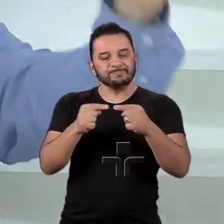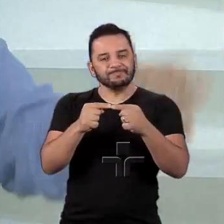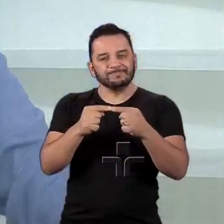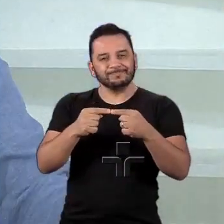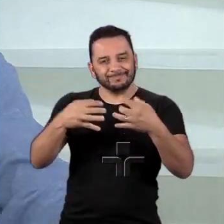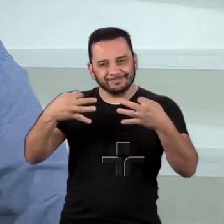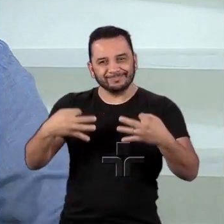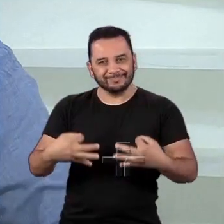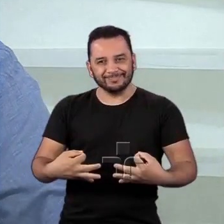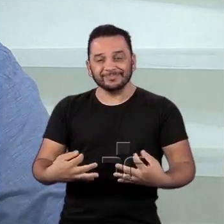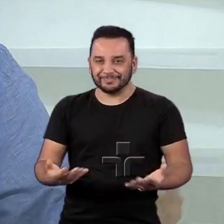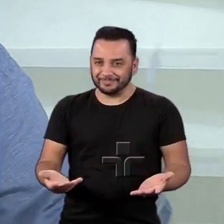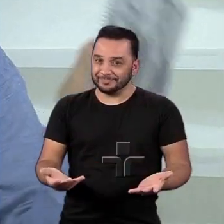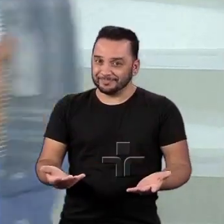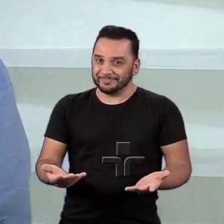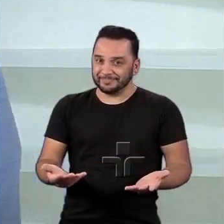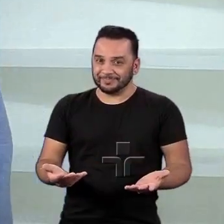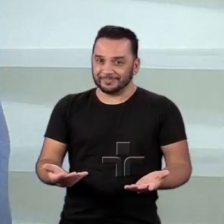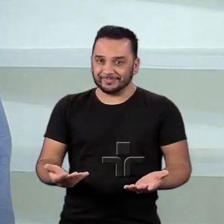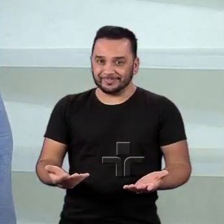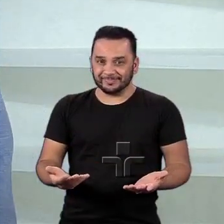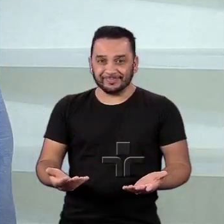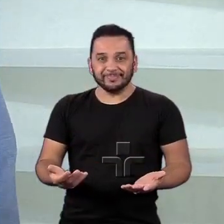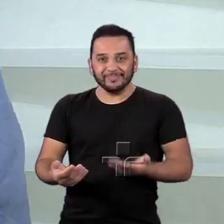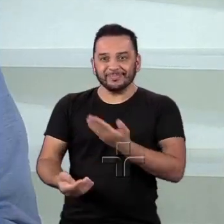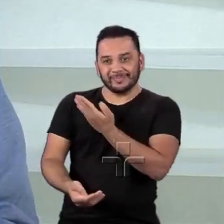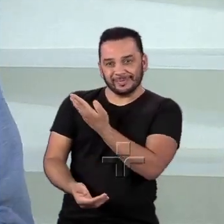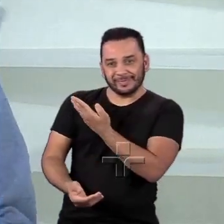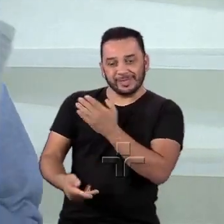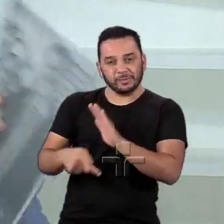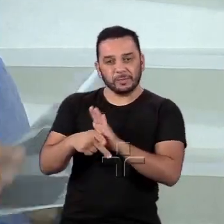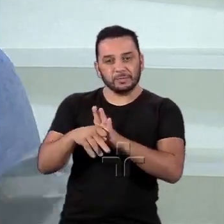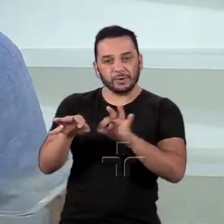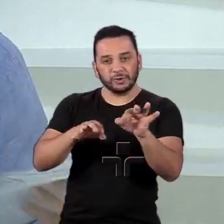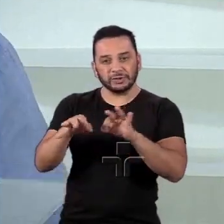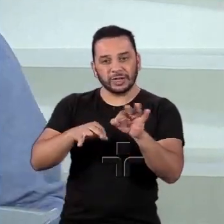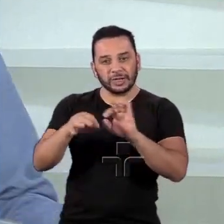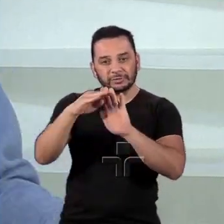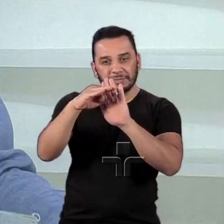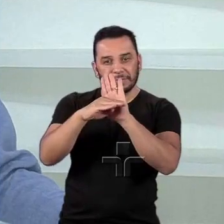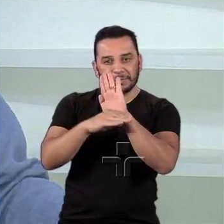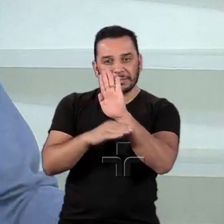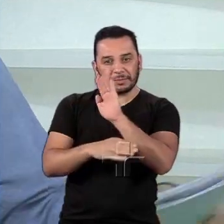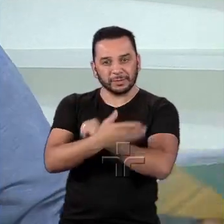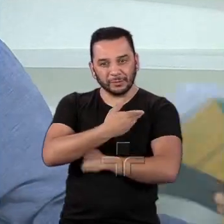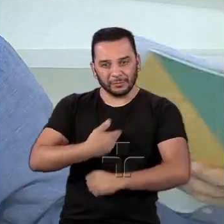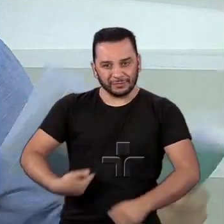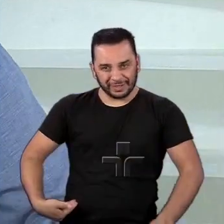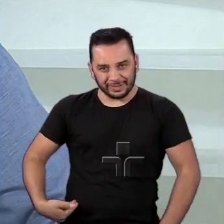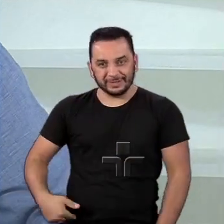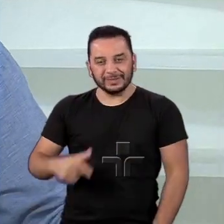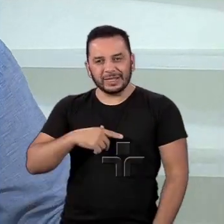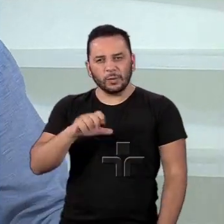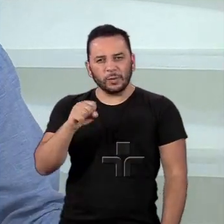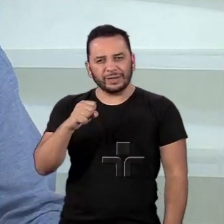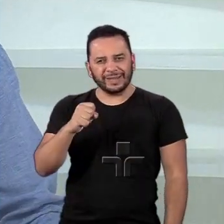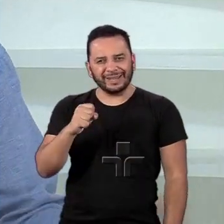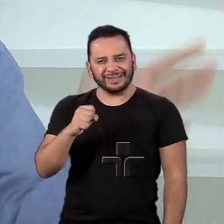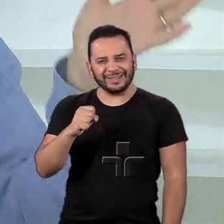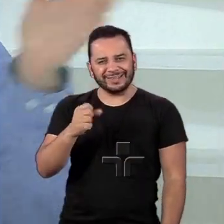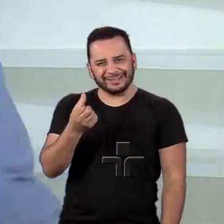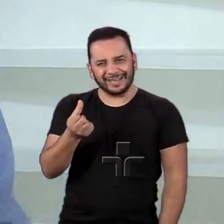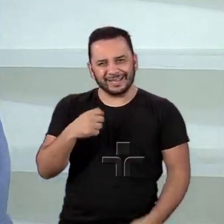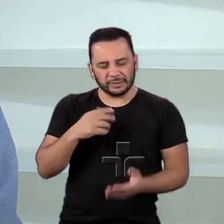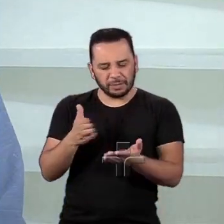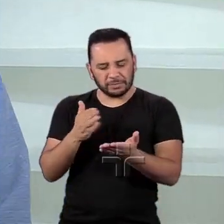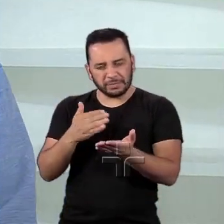100 pontos do programa, esse programa está aqui, 86 páginas, tem alguns, 1, 2, 3 pontos que nós